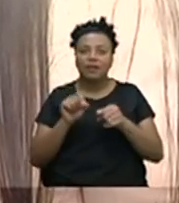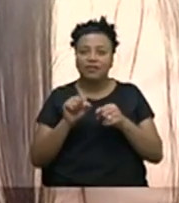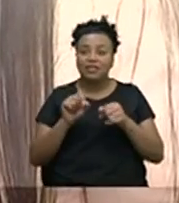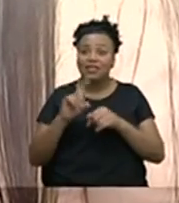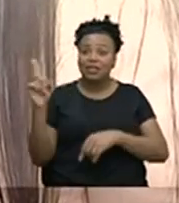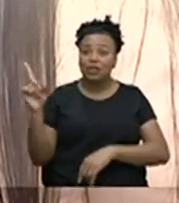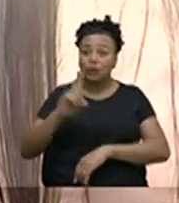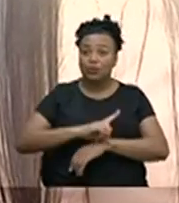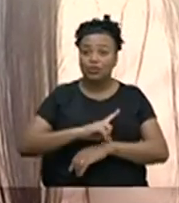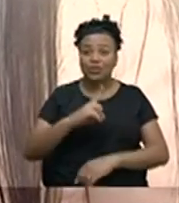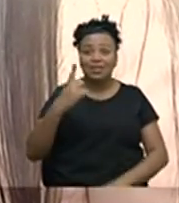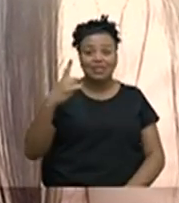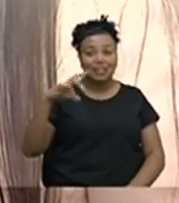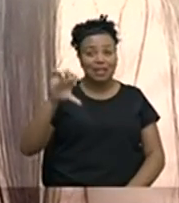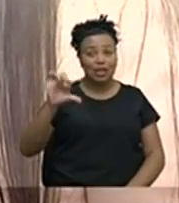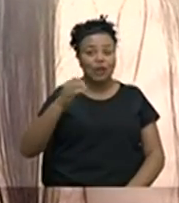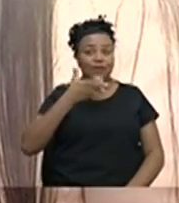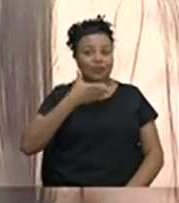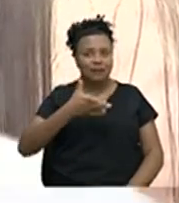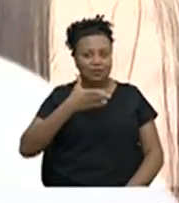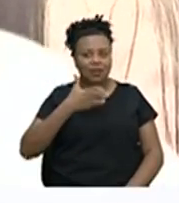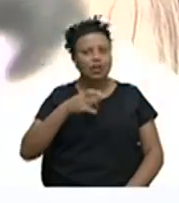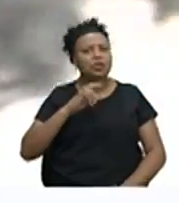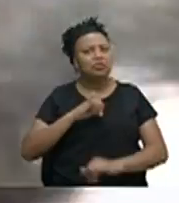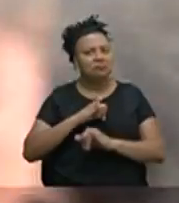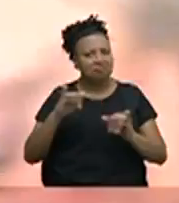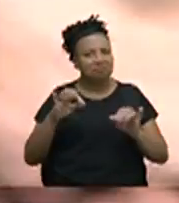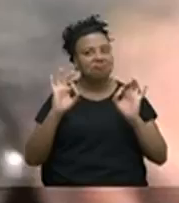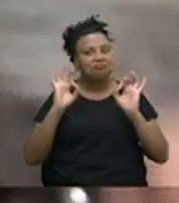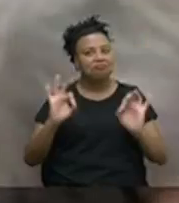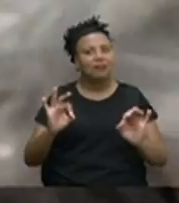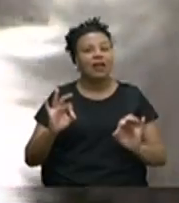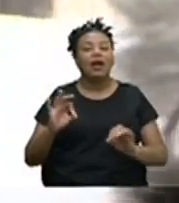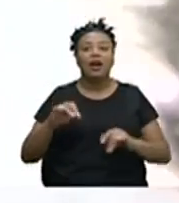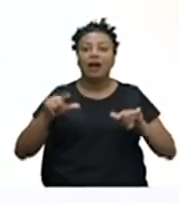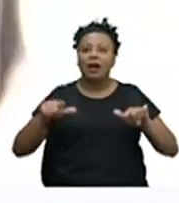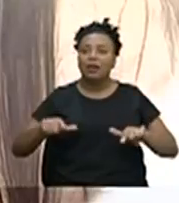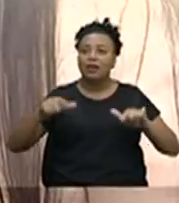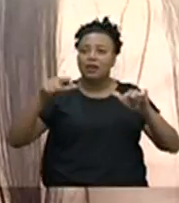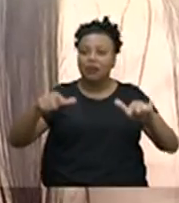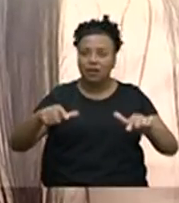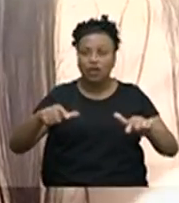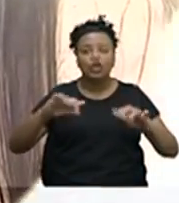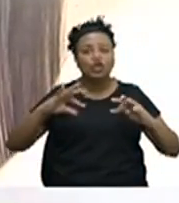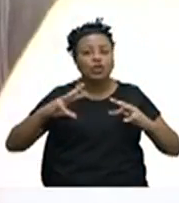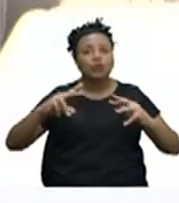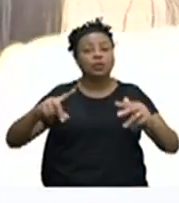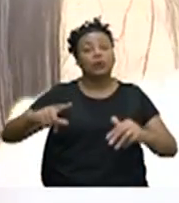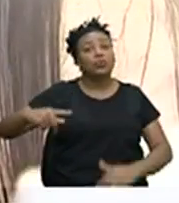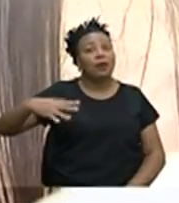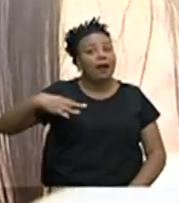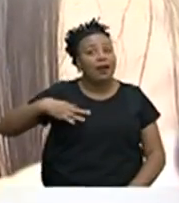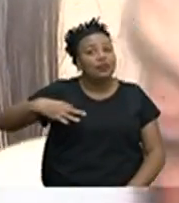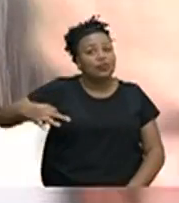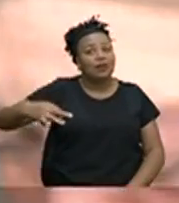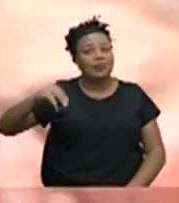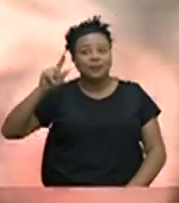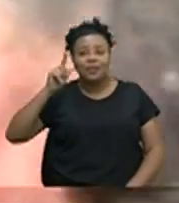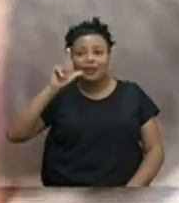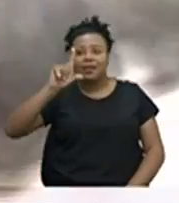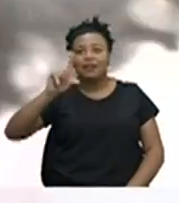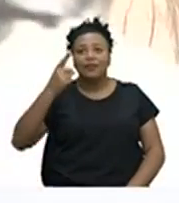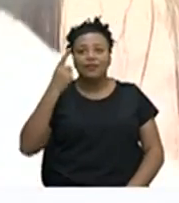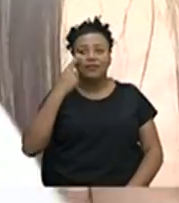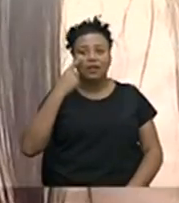dia 19 de dezembro, a senhora registrou muito bem, a diplomação de todos os candidatos eleitos.